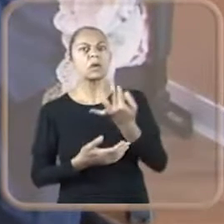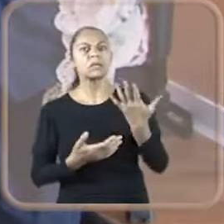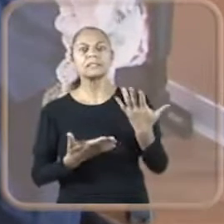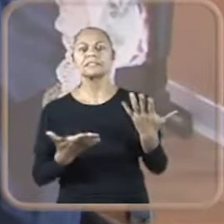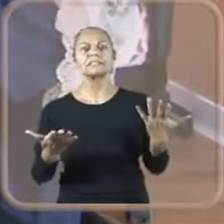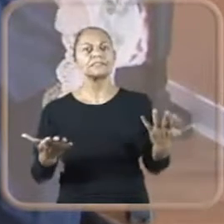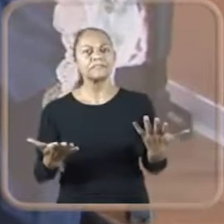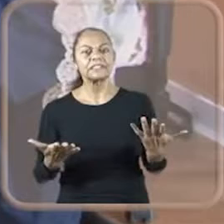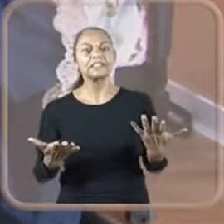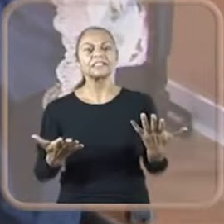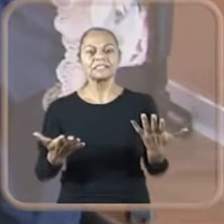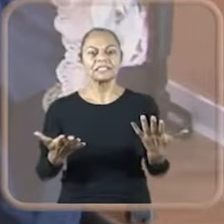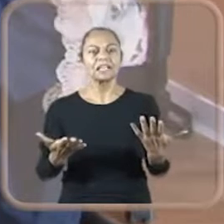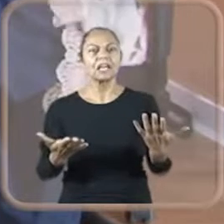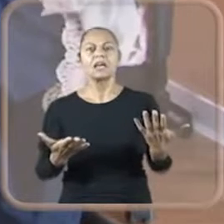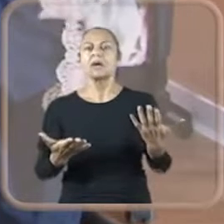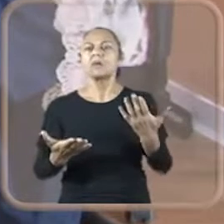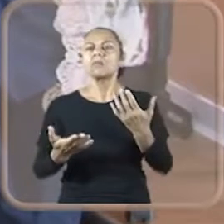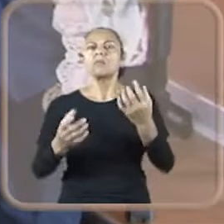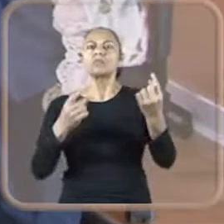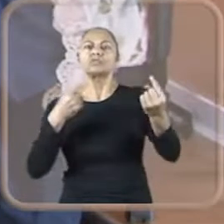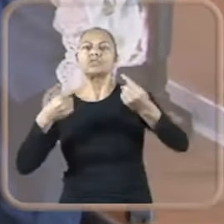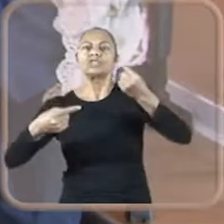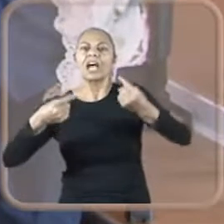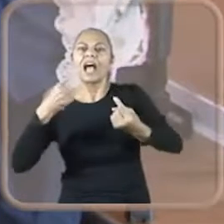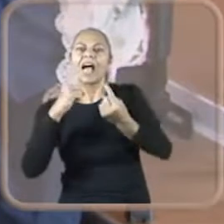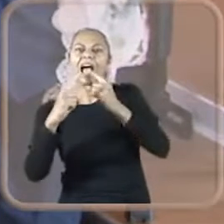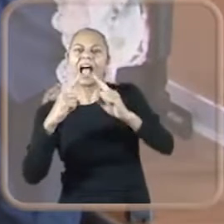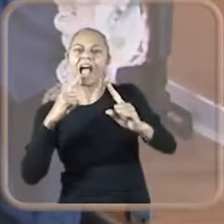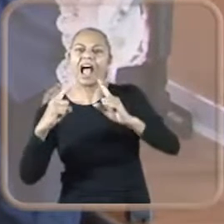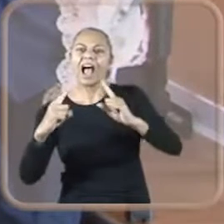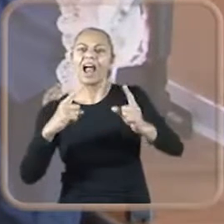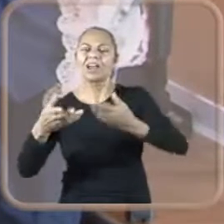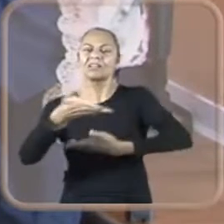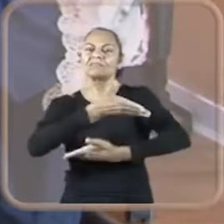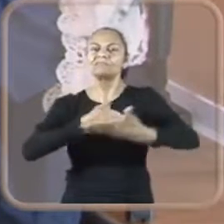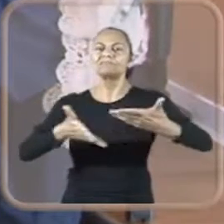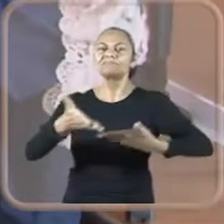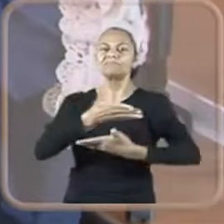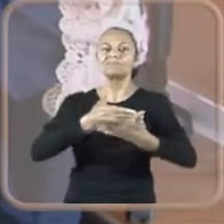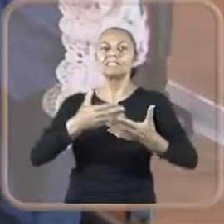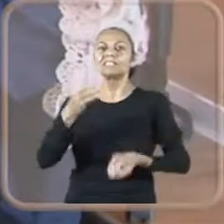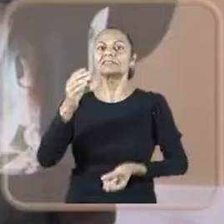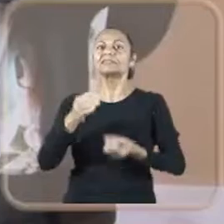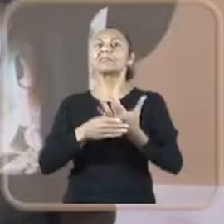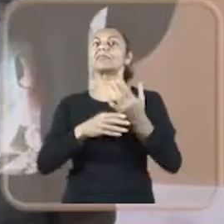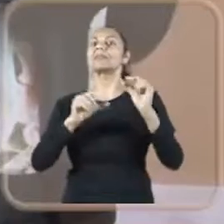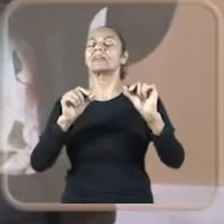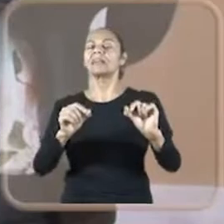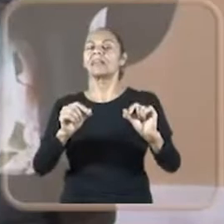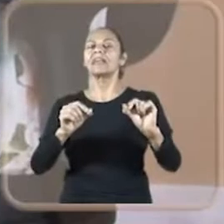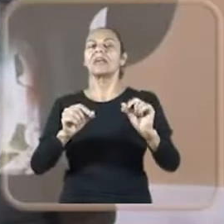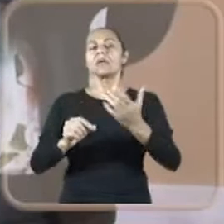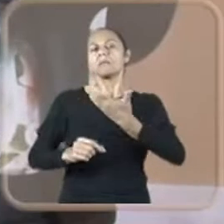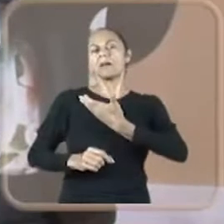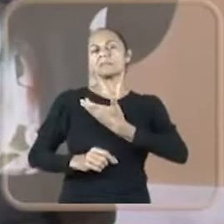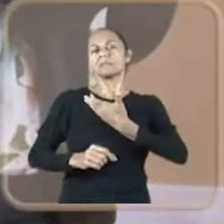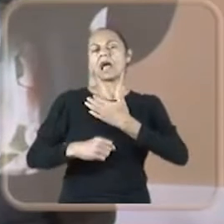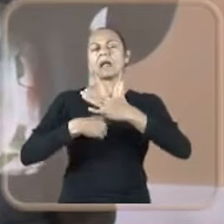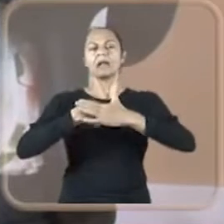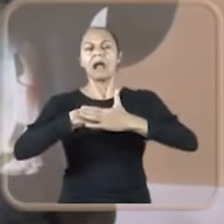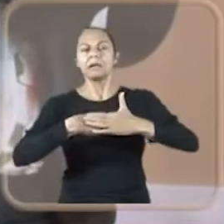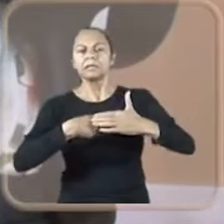em processos, mas nós nos ouvíamos e isso se desenvolveu uma relação de respeito, de carinho e de amizade. Então, nada